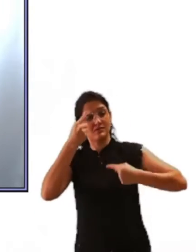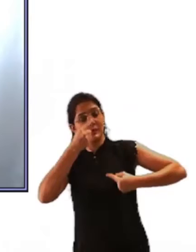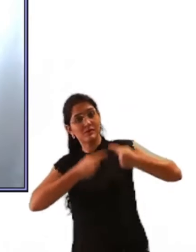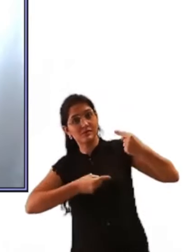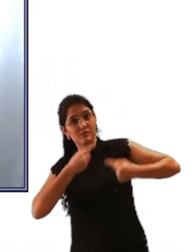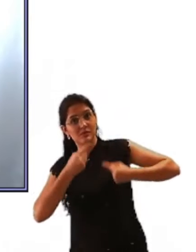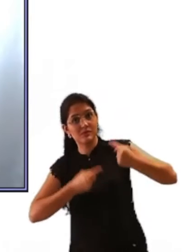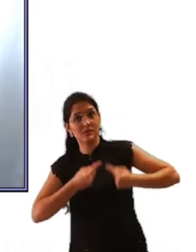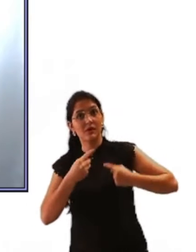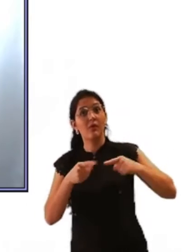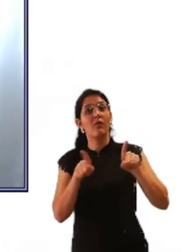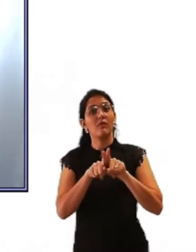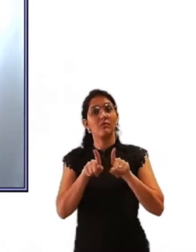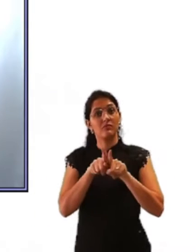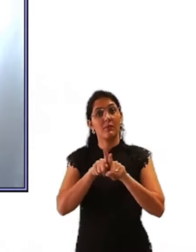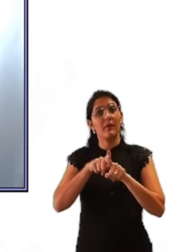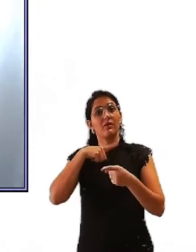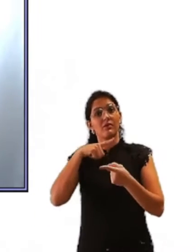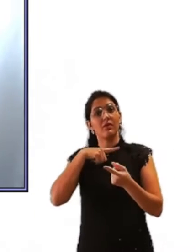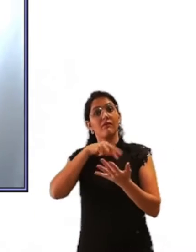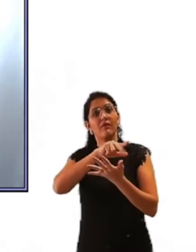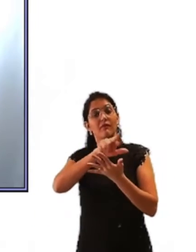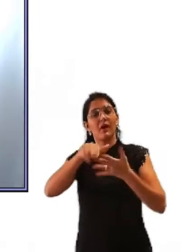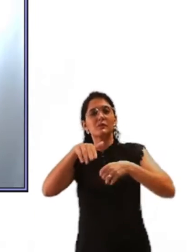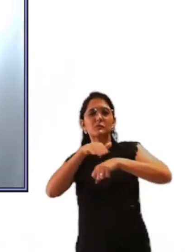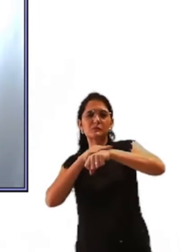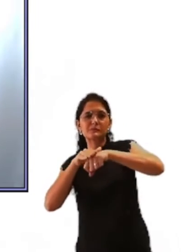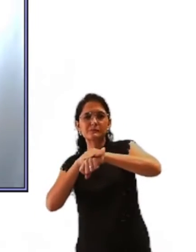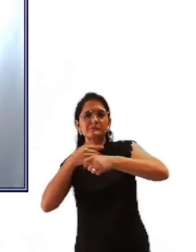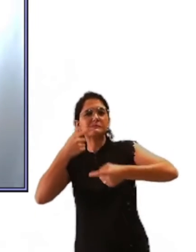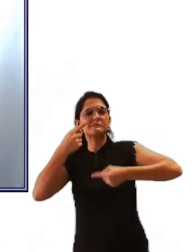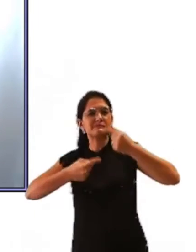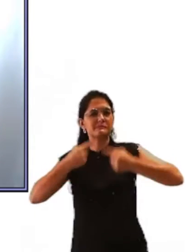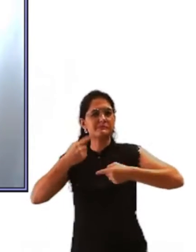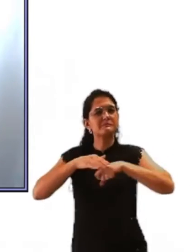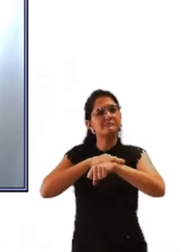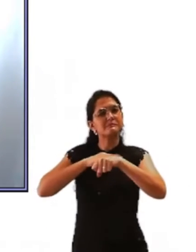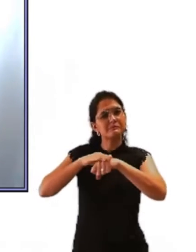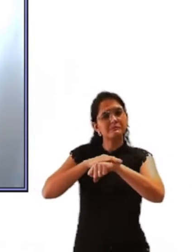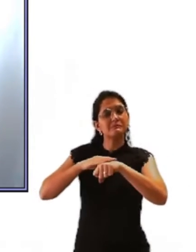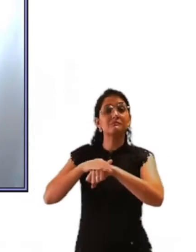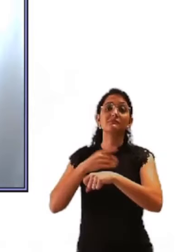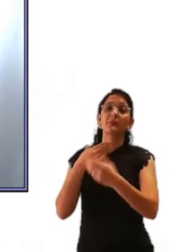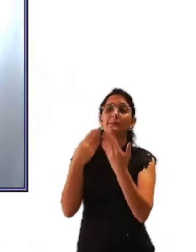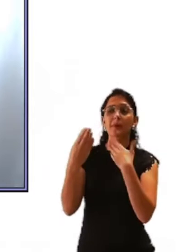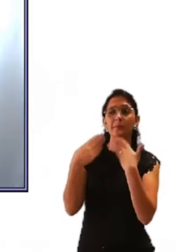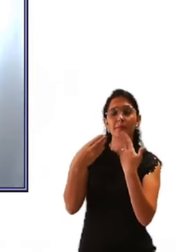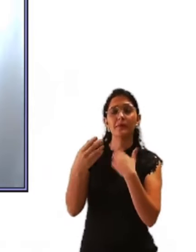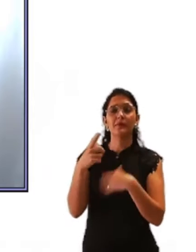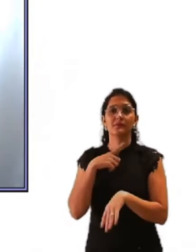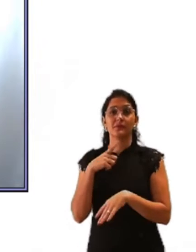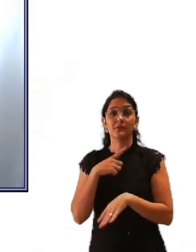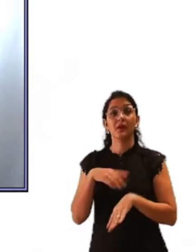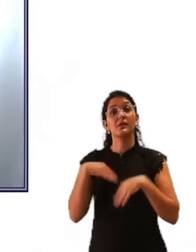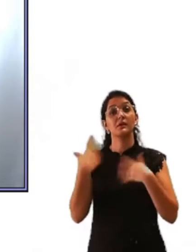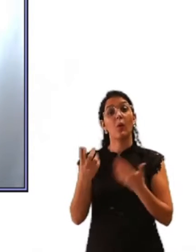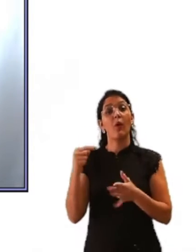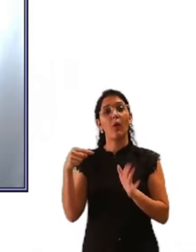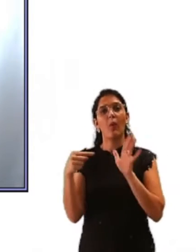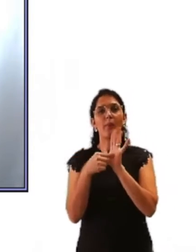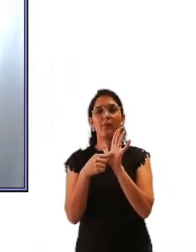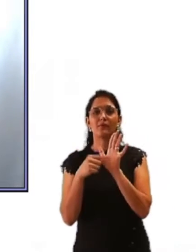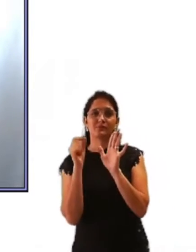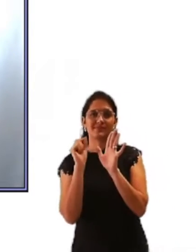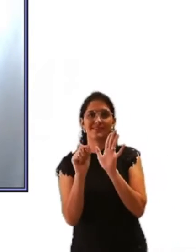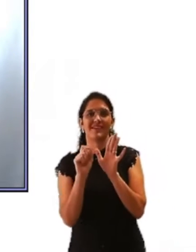discussão, houve a dialética, houve o diálogo. Então, o ponto aqui é: a